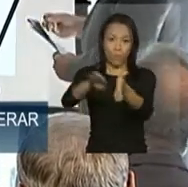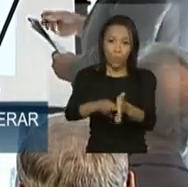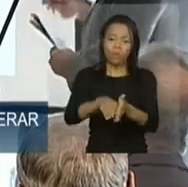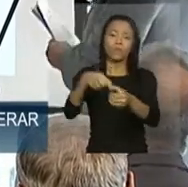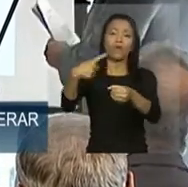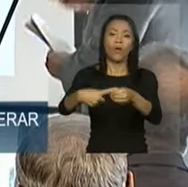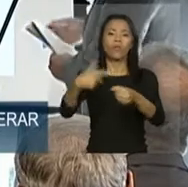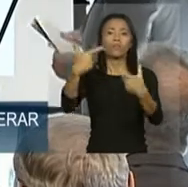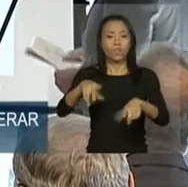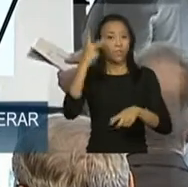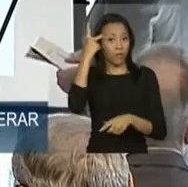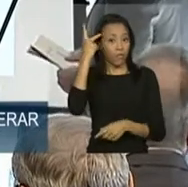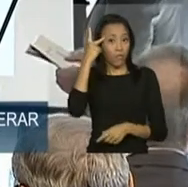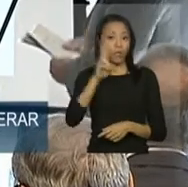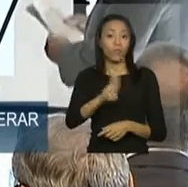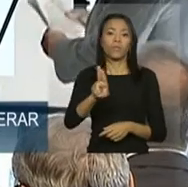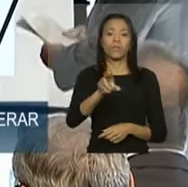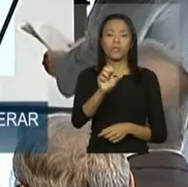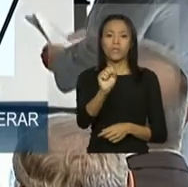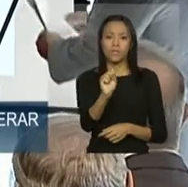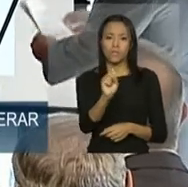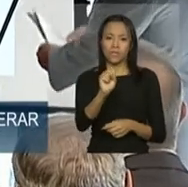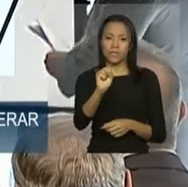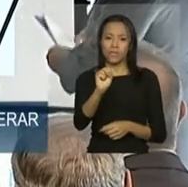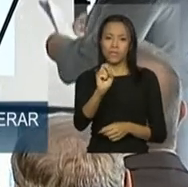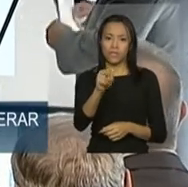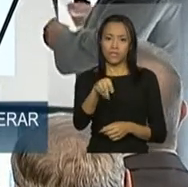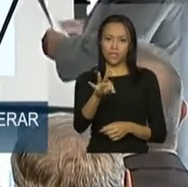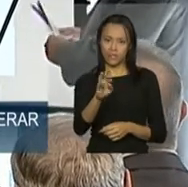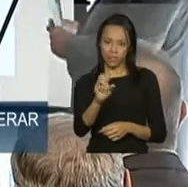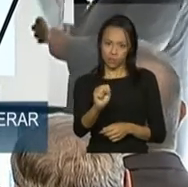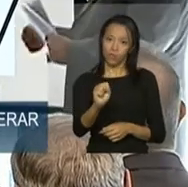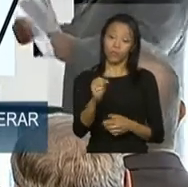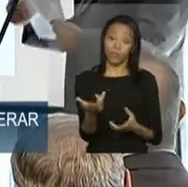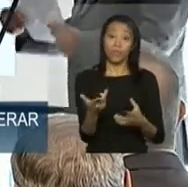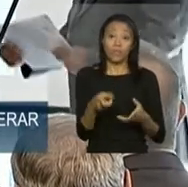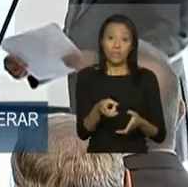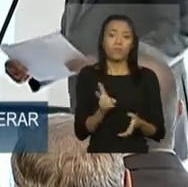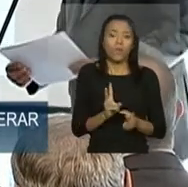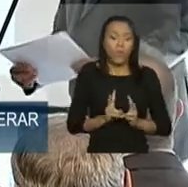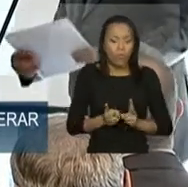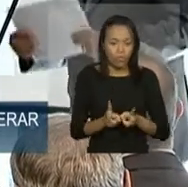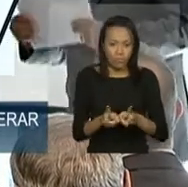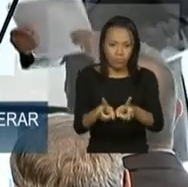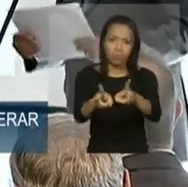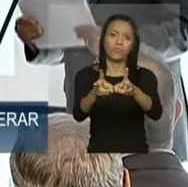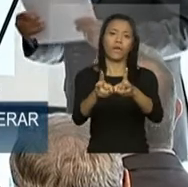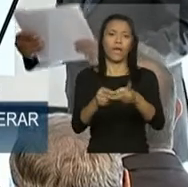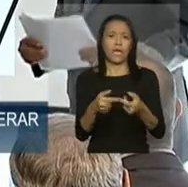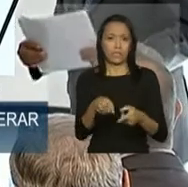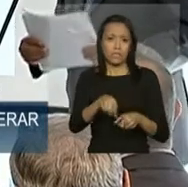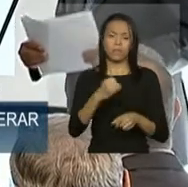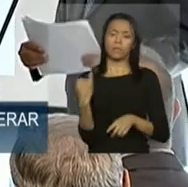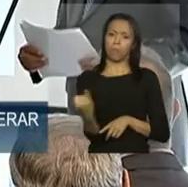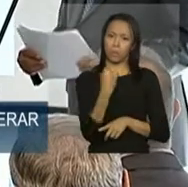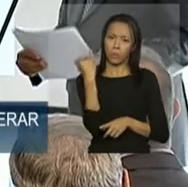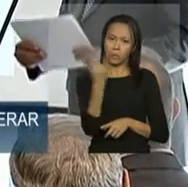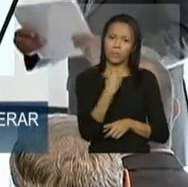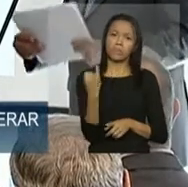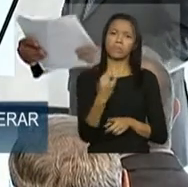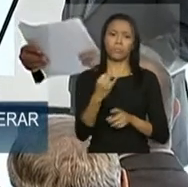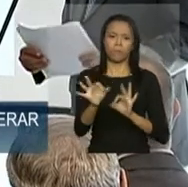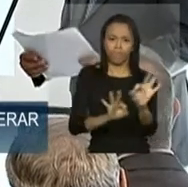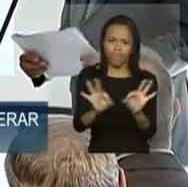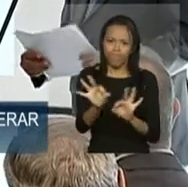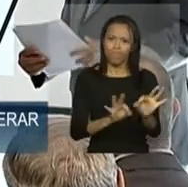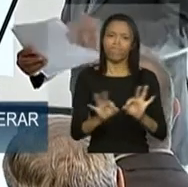São Paulo, a cidade de Curitiba. Com isso, estaremos dando andamento a esse importante programa que,